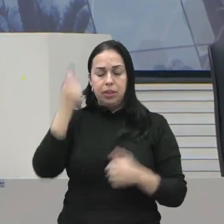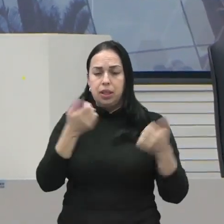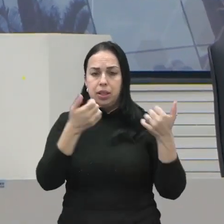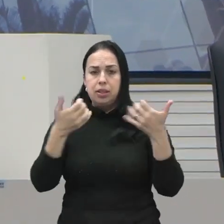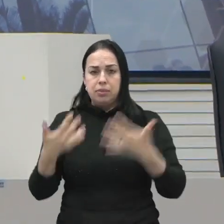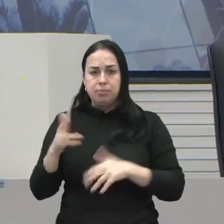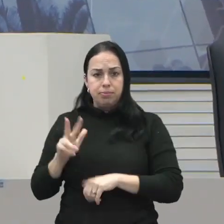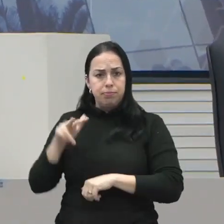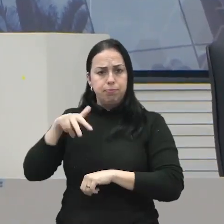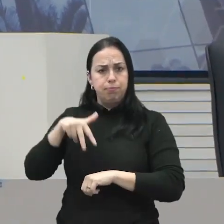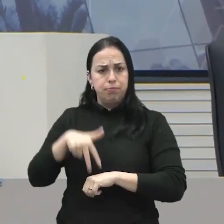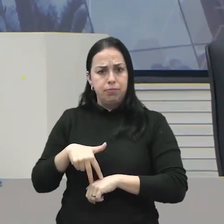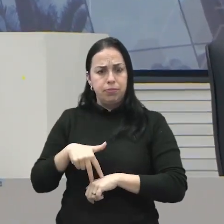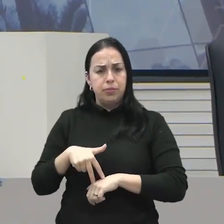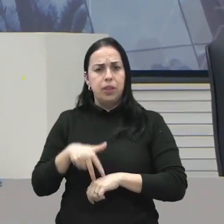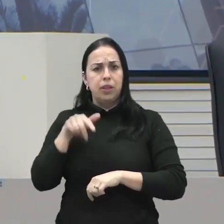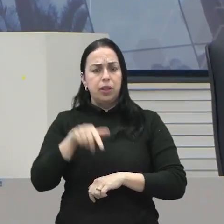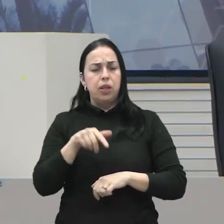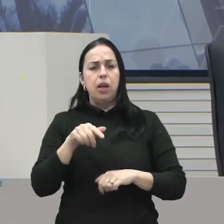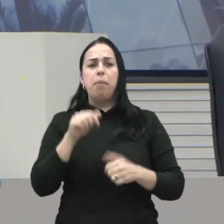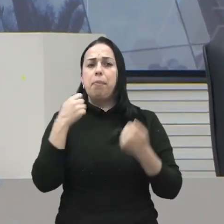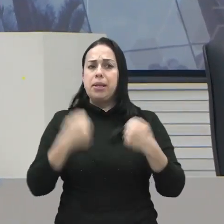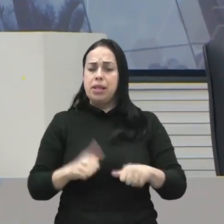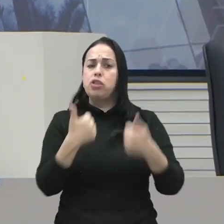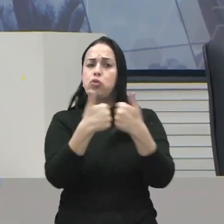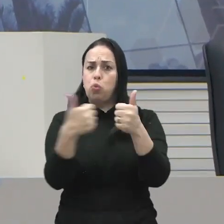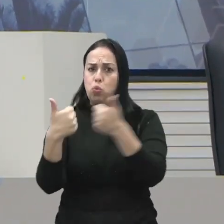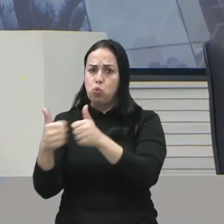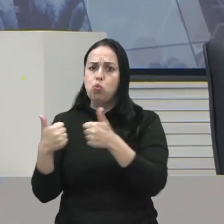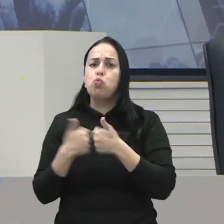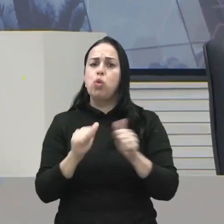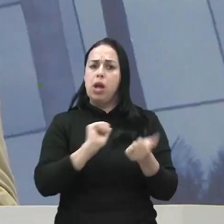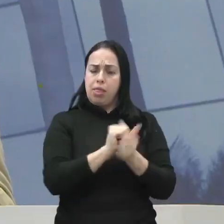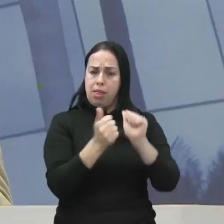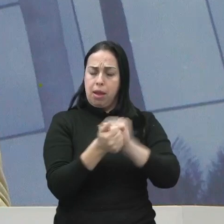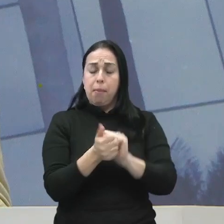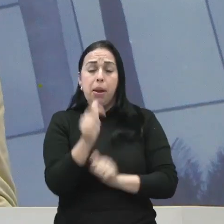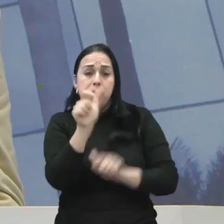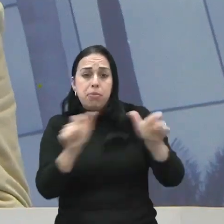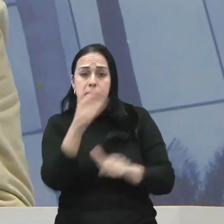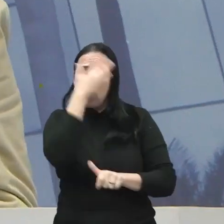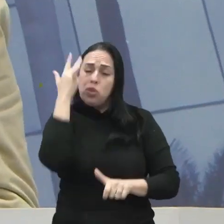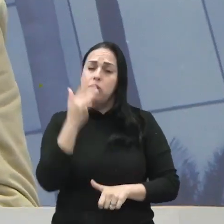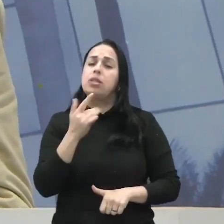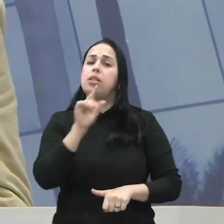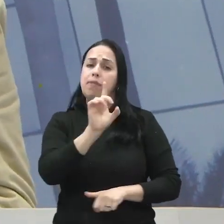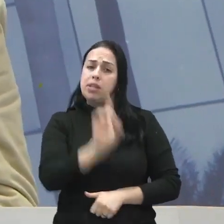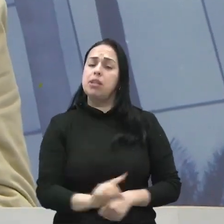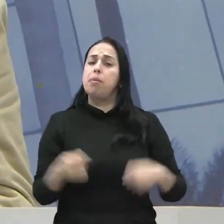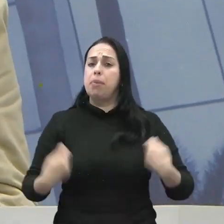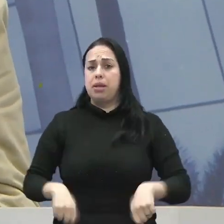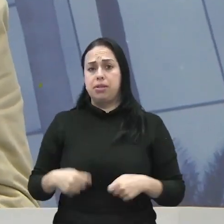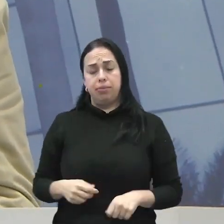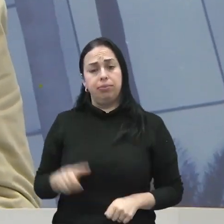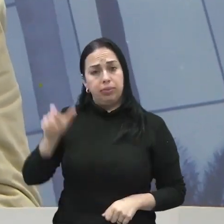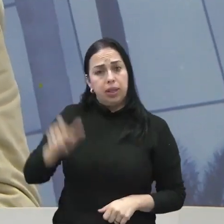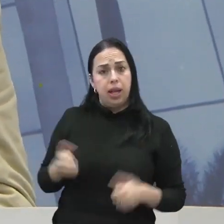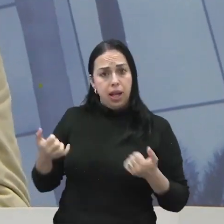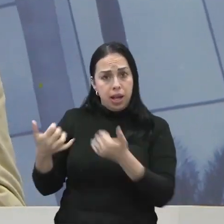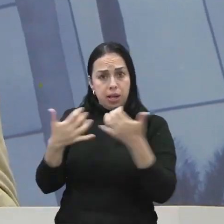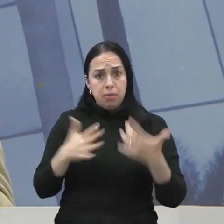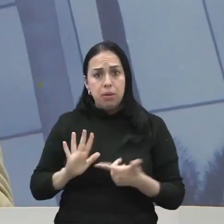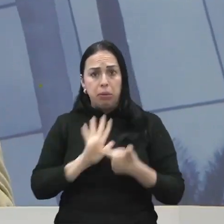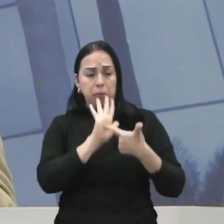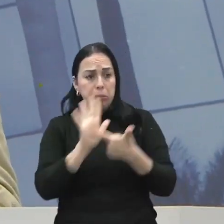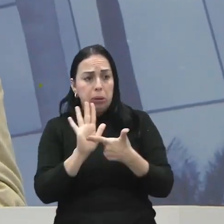defendeu a importância de assegurar o direito ao transporte adaptado para pessoas com deficiência que dependem do serviço. O